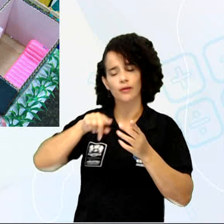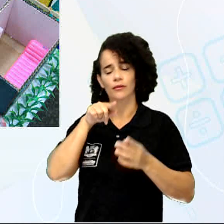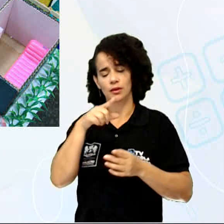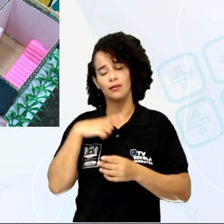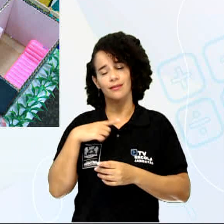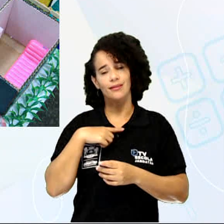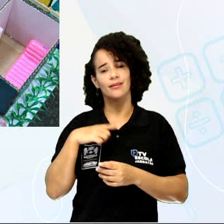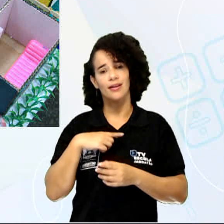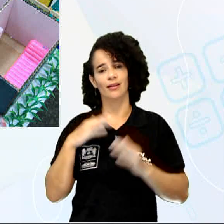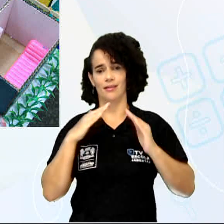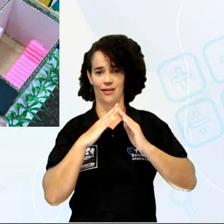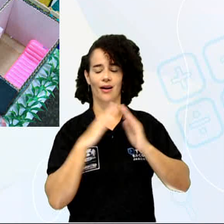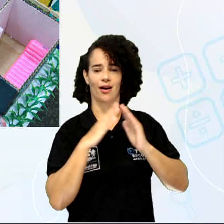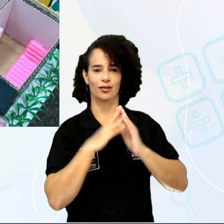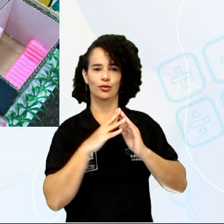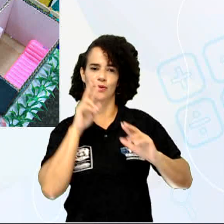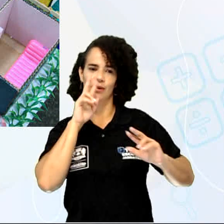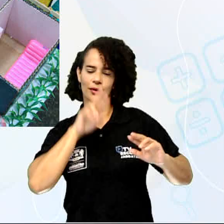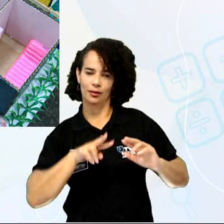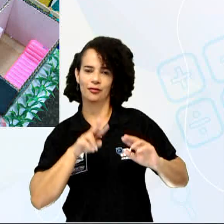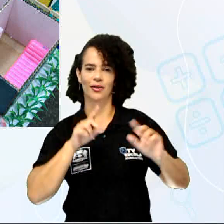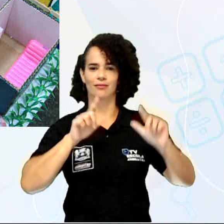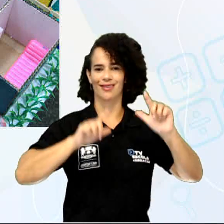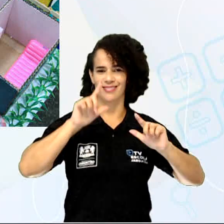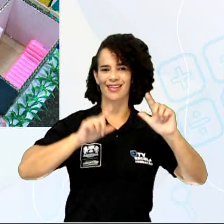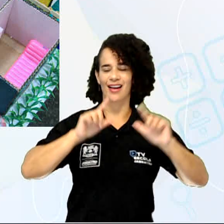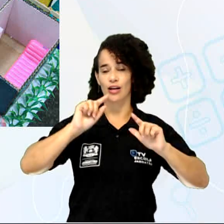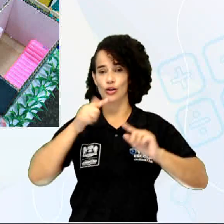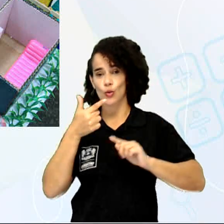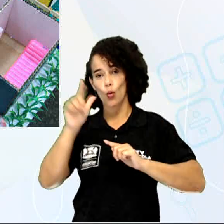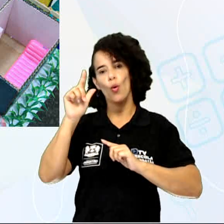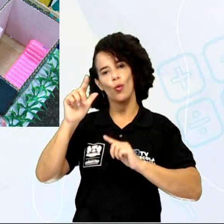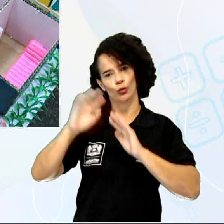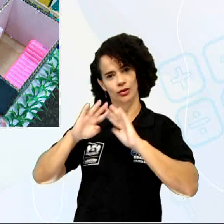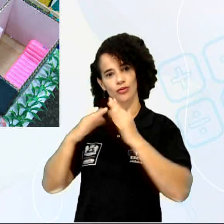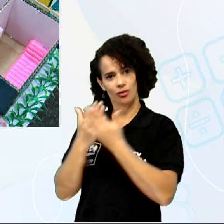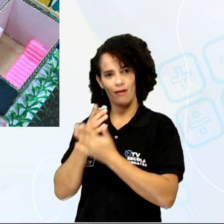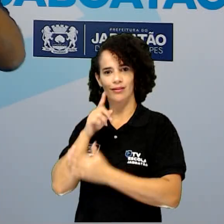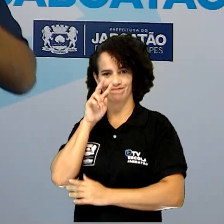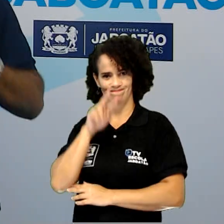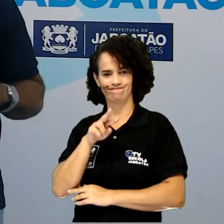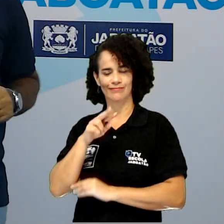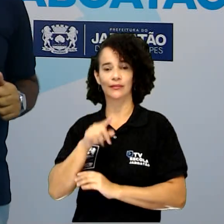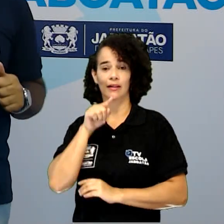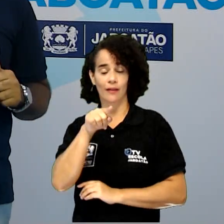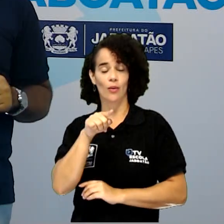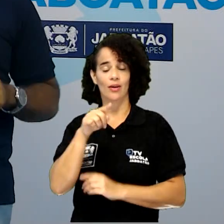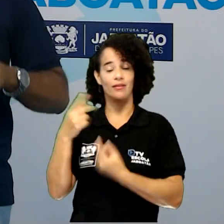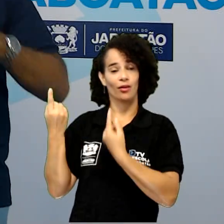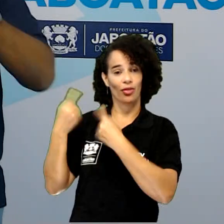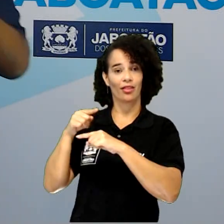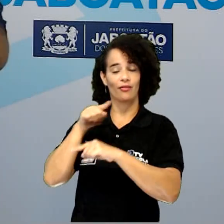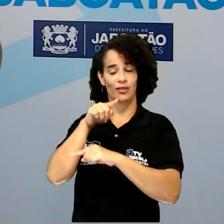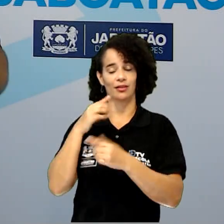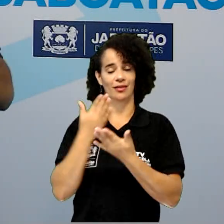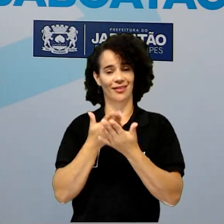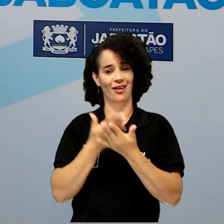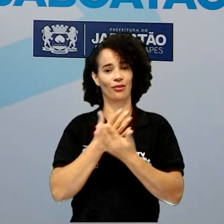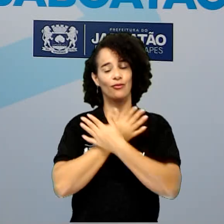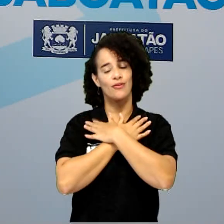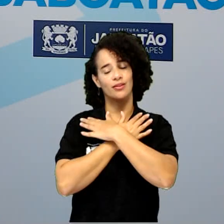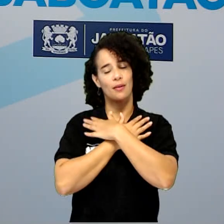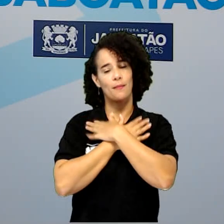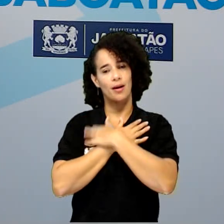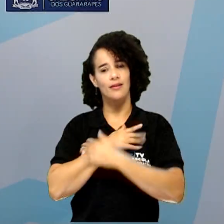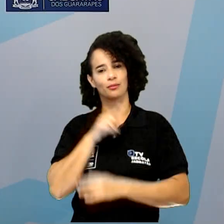vê aí na tela, esses alunos que fizeram em uma outra escola, tá bom? Então, esse é o desafio dessa aula. Um forte abraço